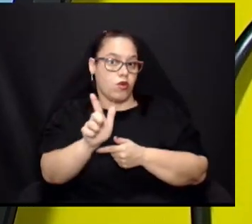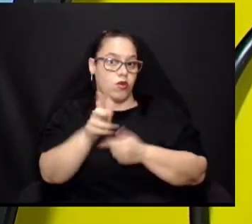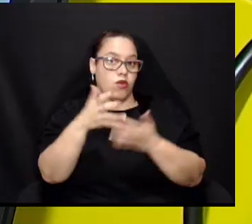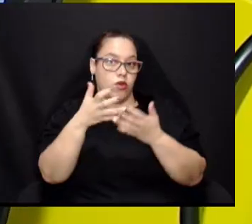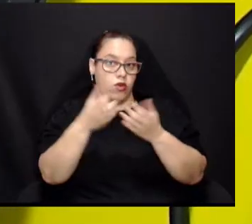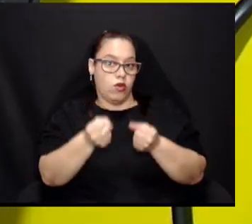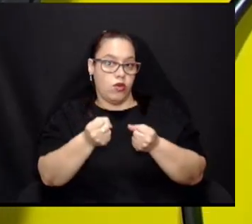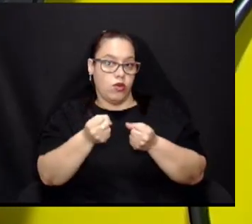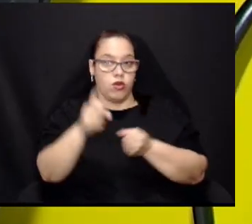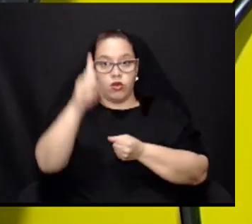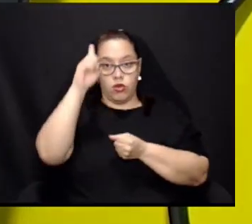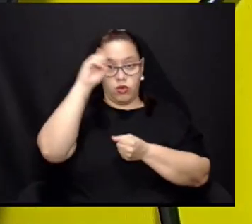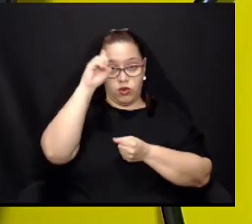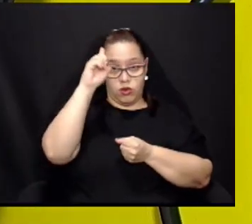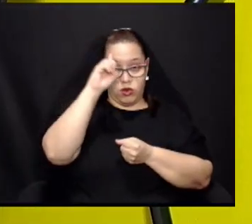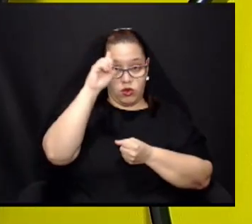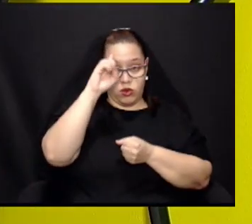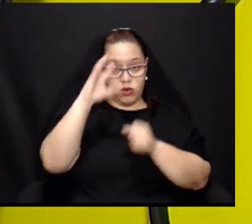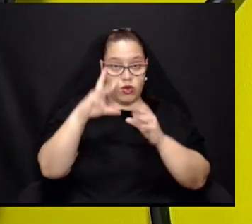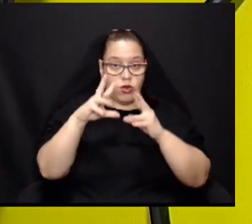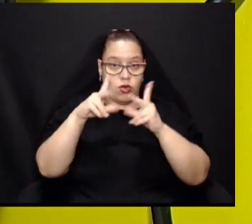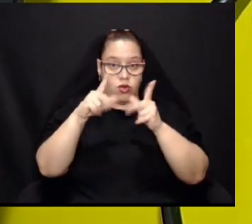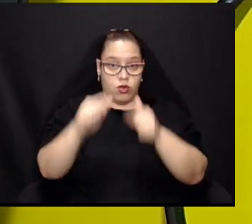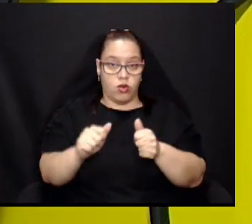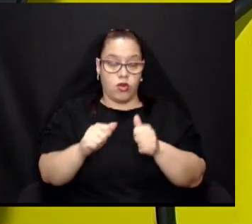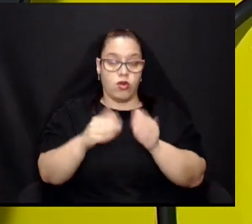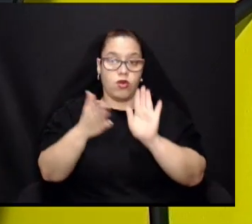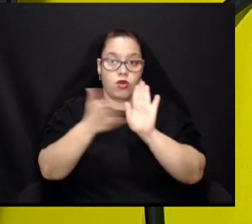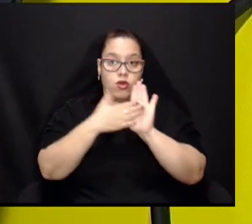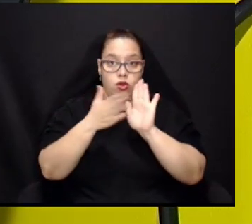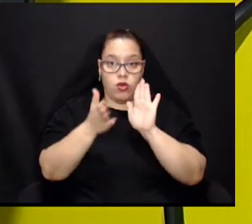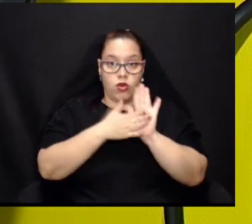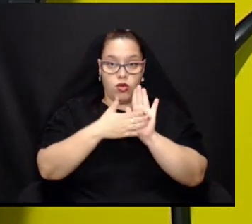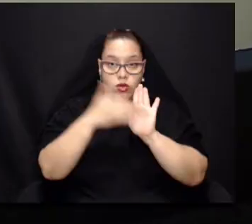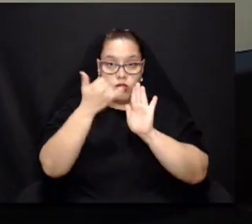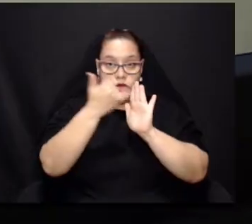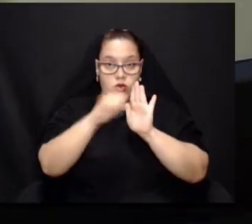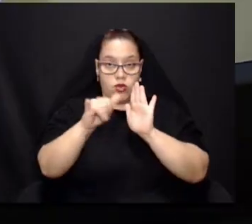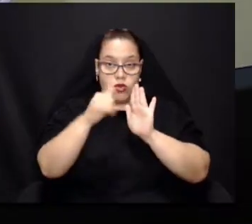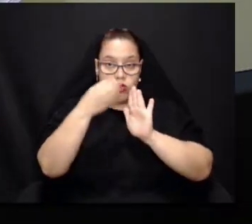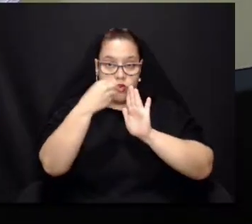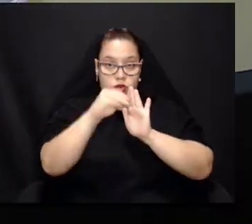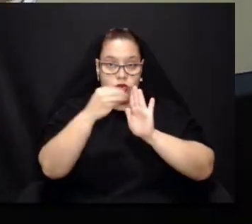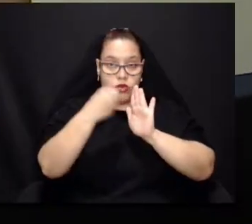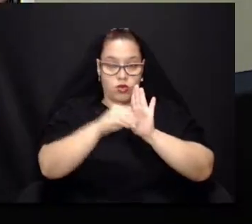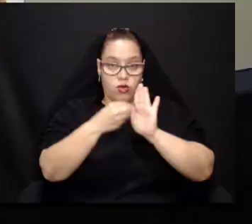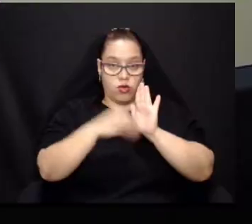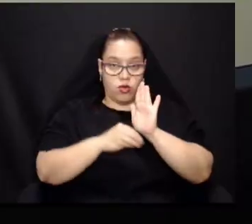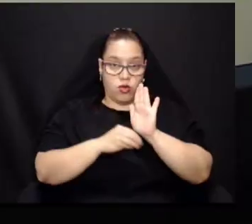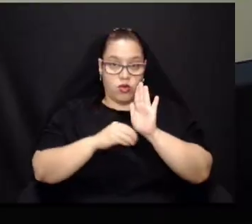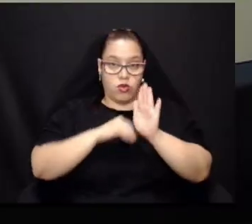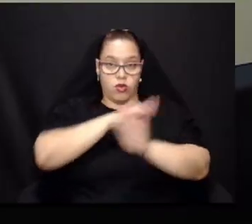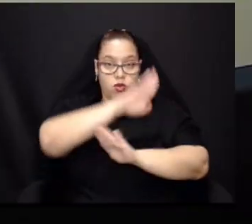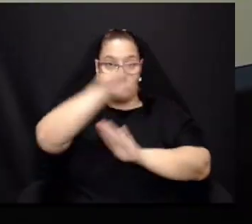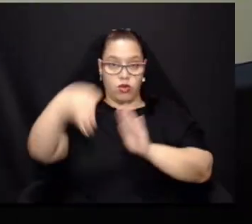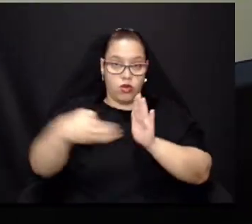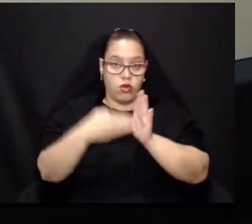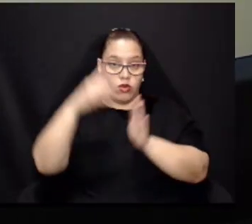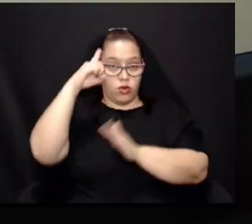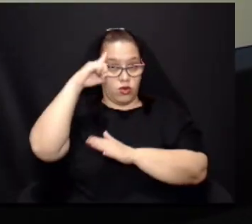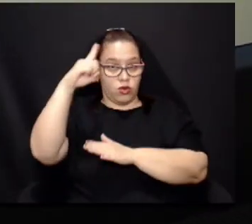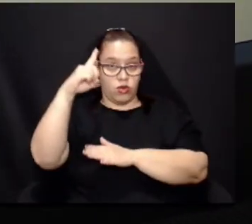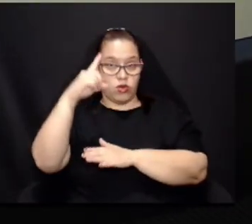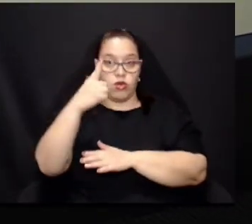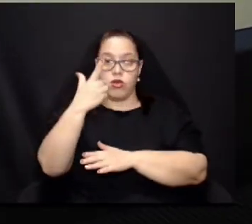diariamente toda as matérias que a gente produz ao longo do dia. Então, por volta ali das 18,